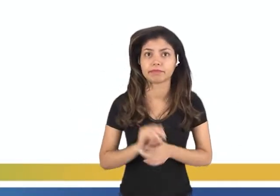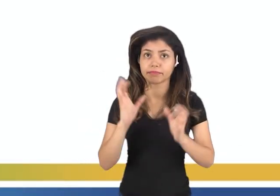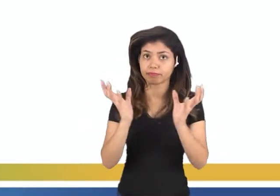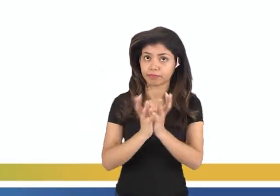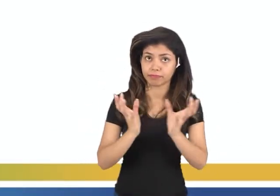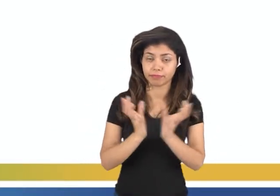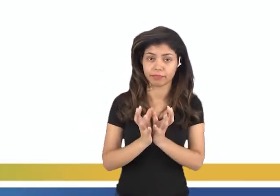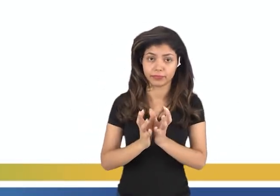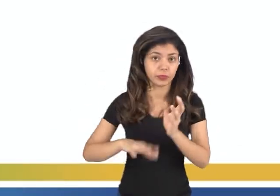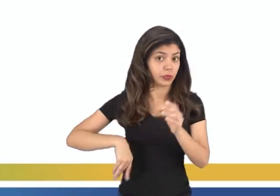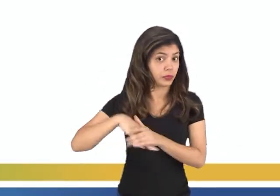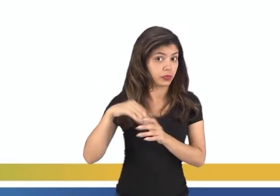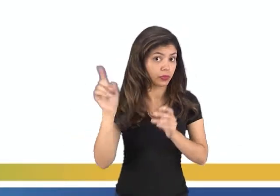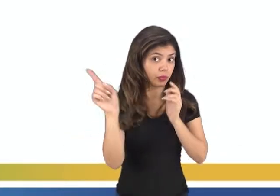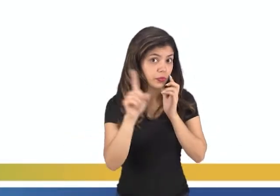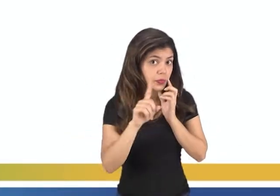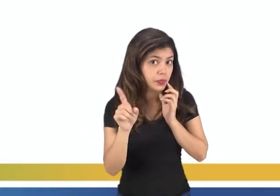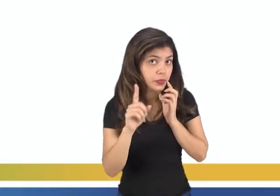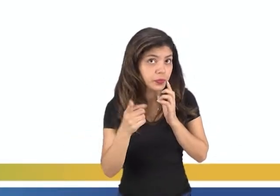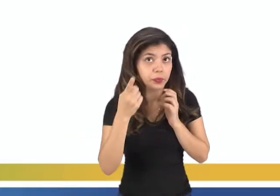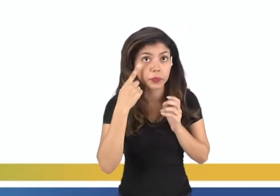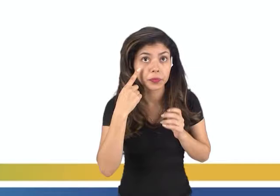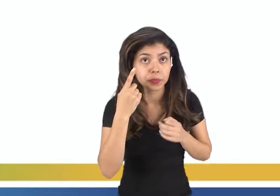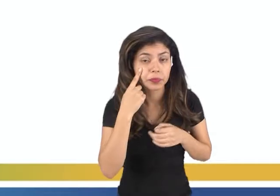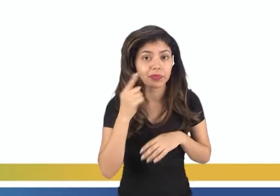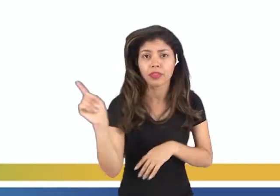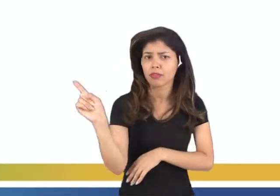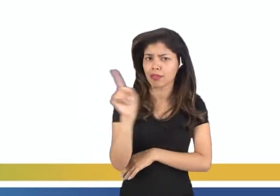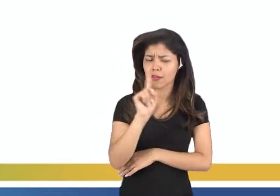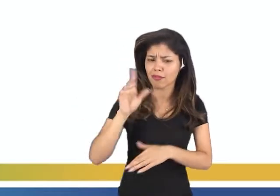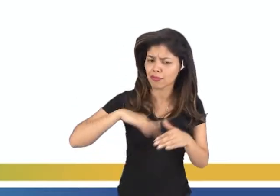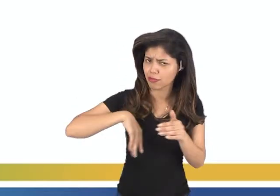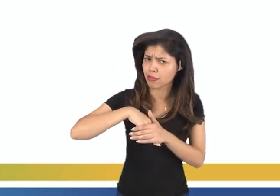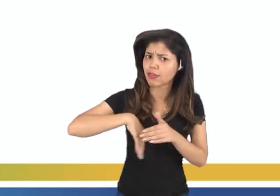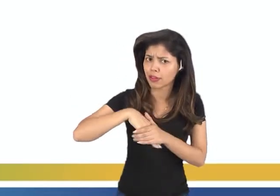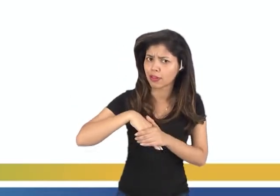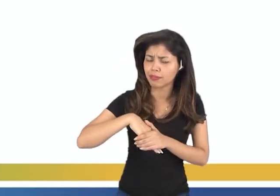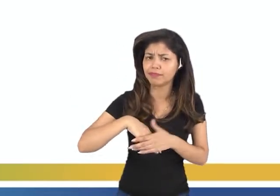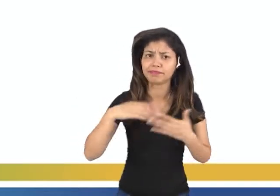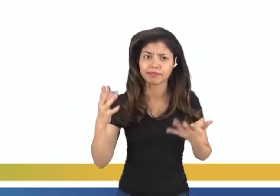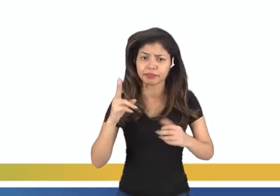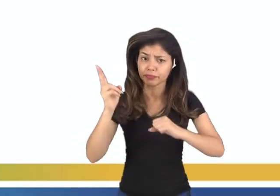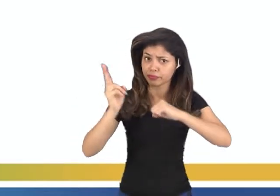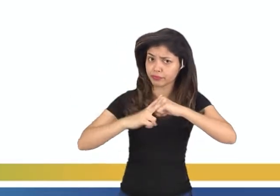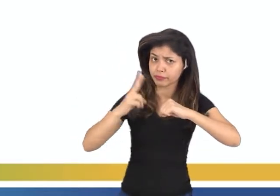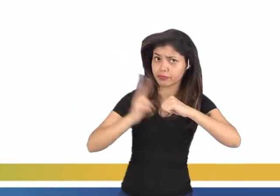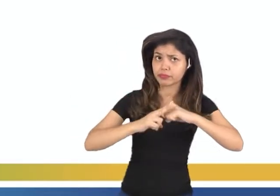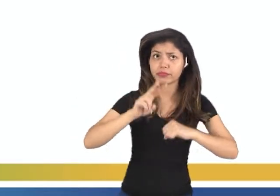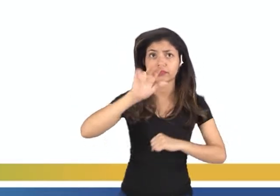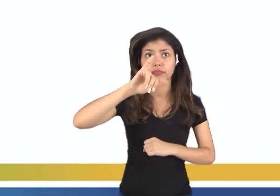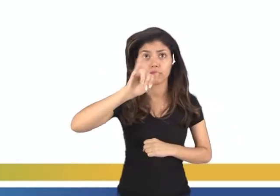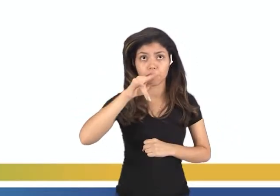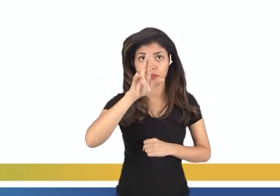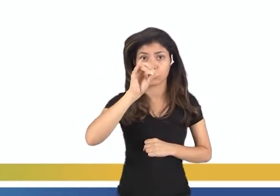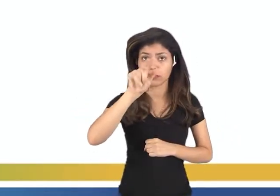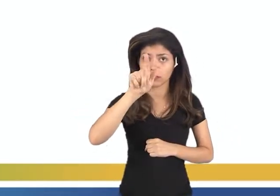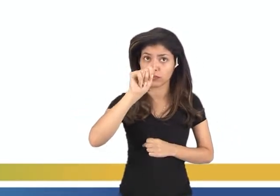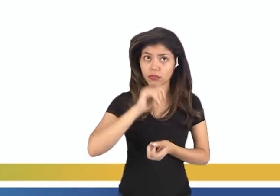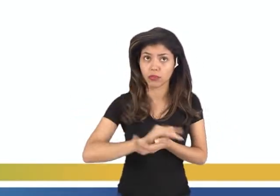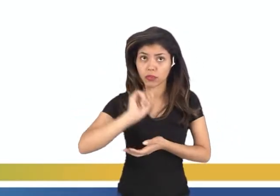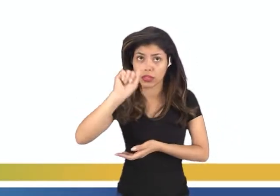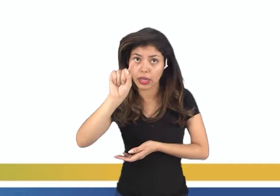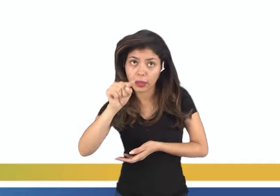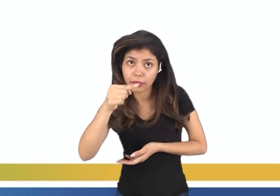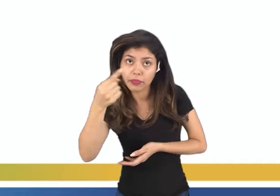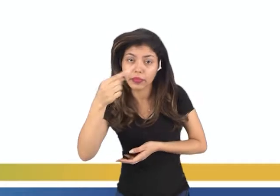não joga. Olha ali o meu primeiro verbo, né? Jogar, tá? O segundo verbo vem logo na extensão,